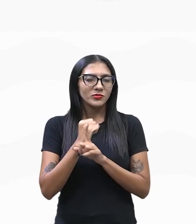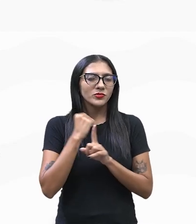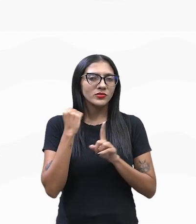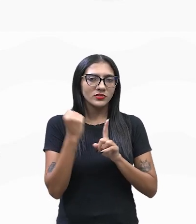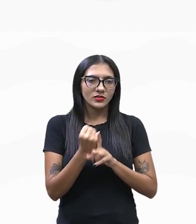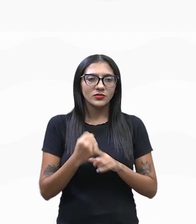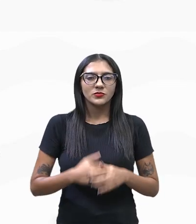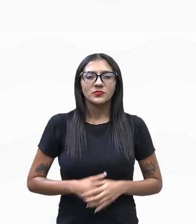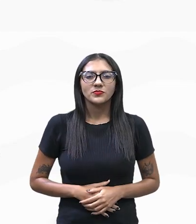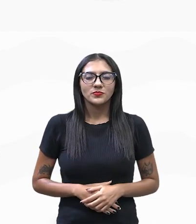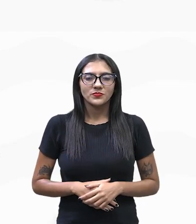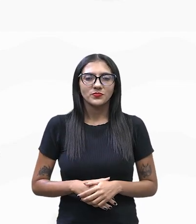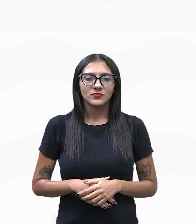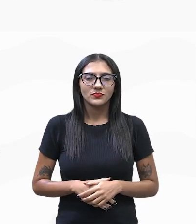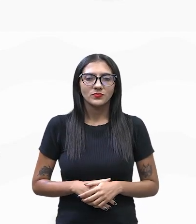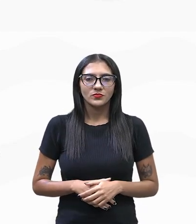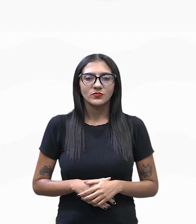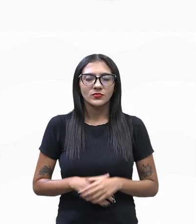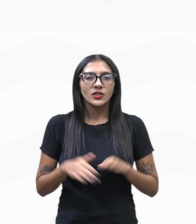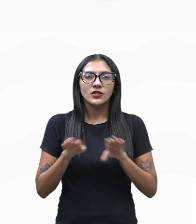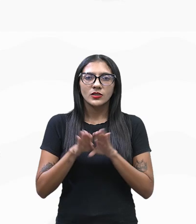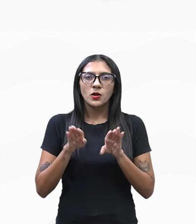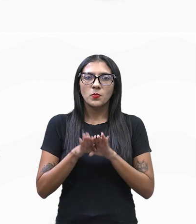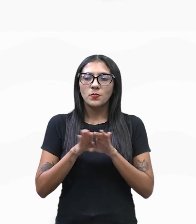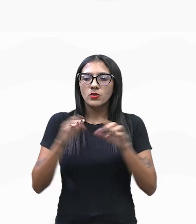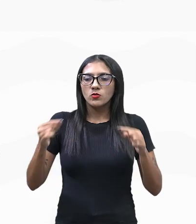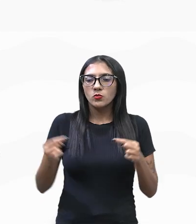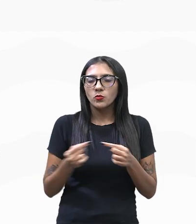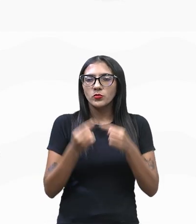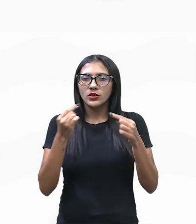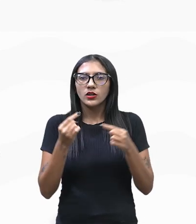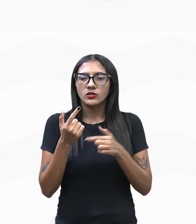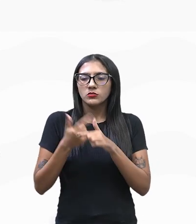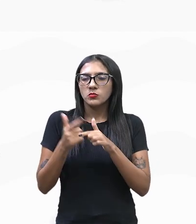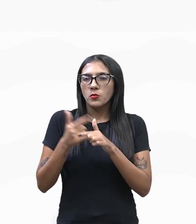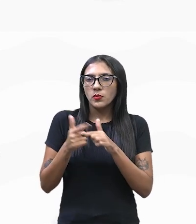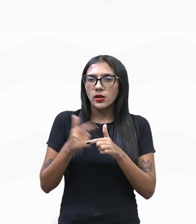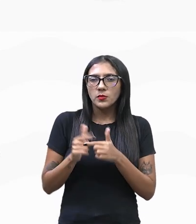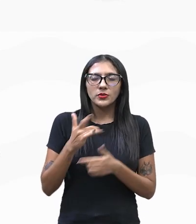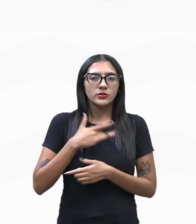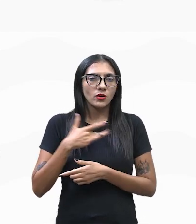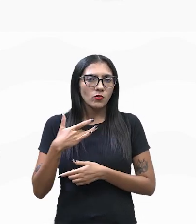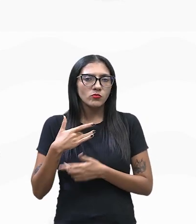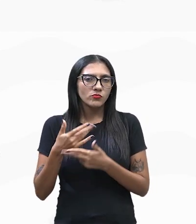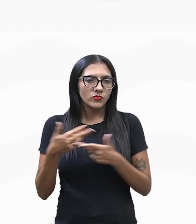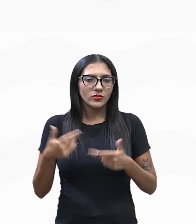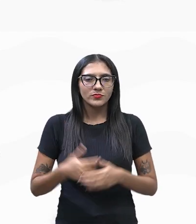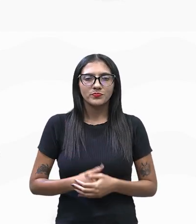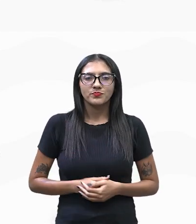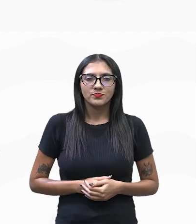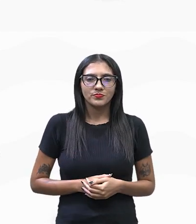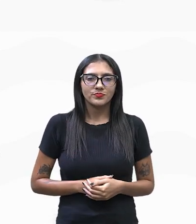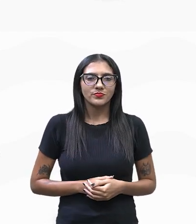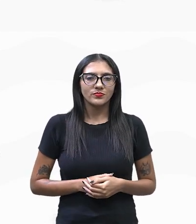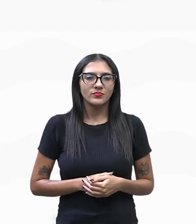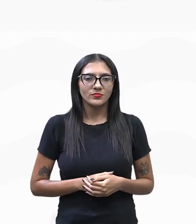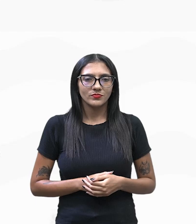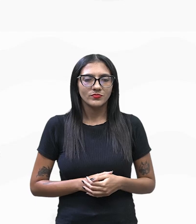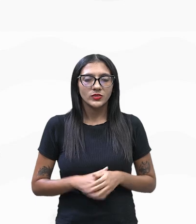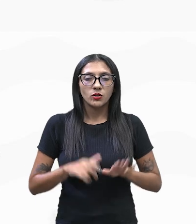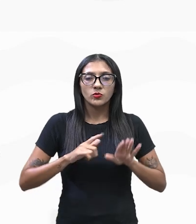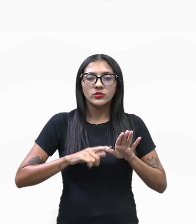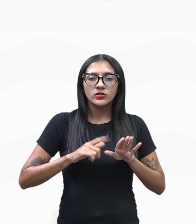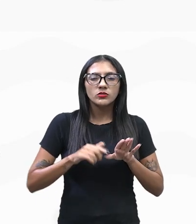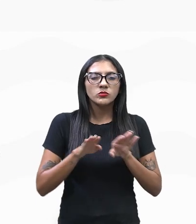sociedade, justamente indo de encontro a essas questões de problema de saúde pública. Temos também poluição ambiental